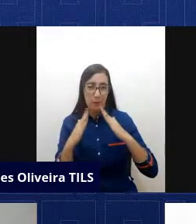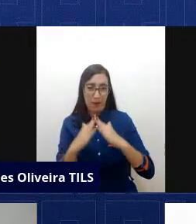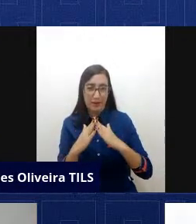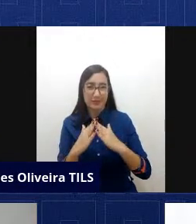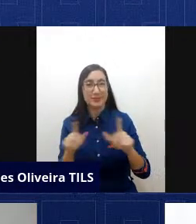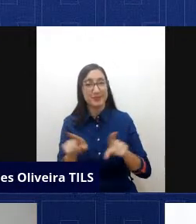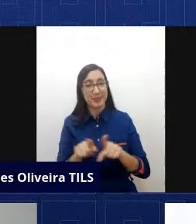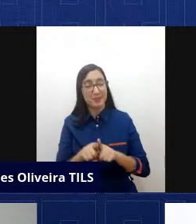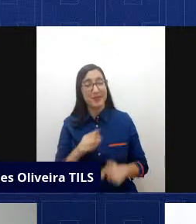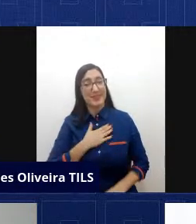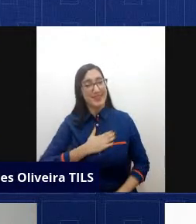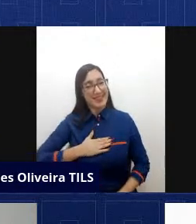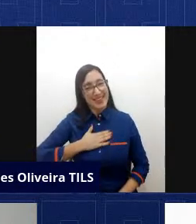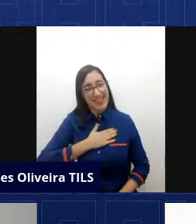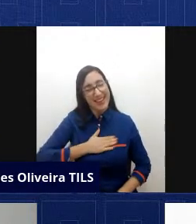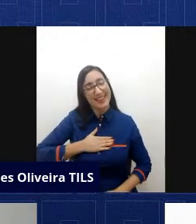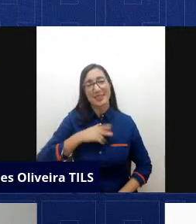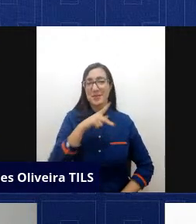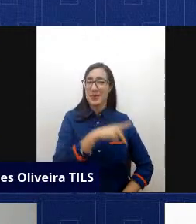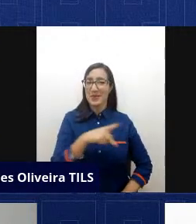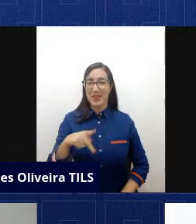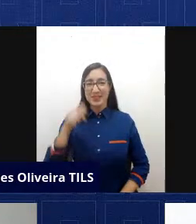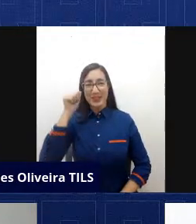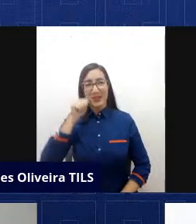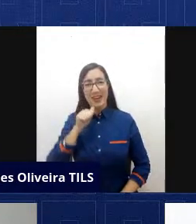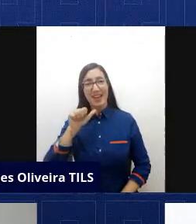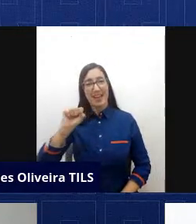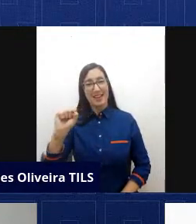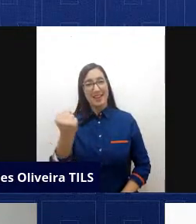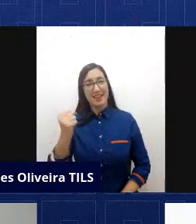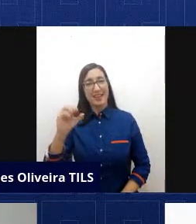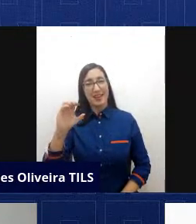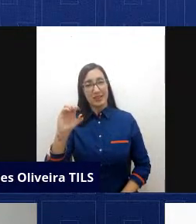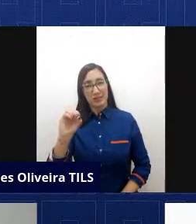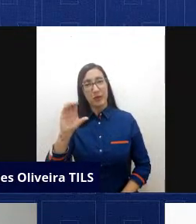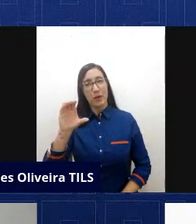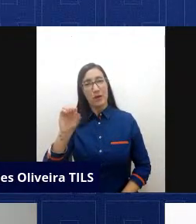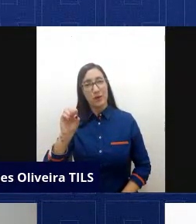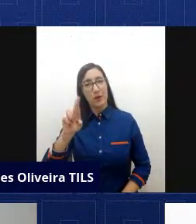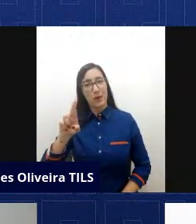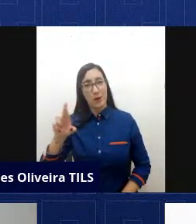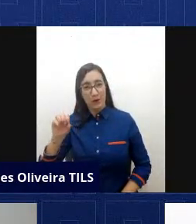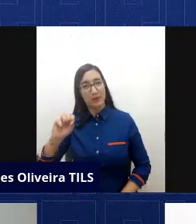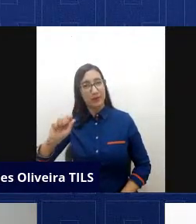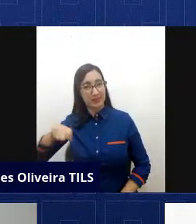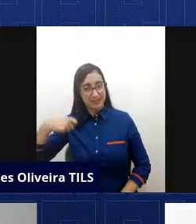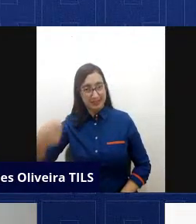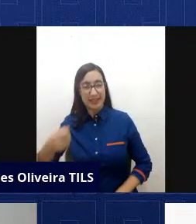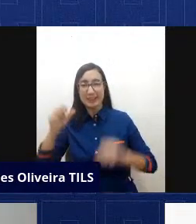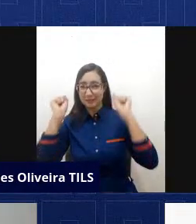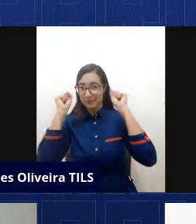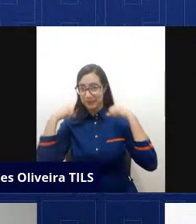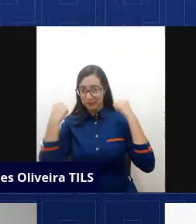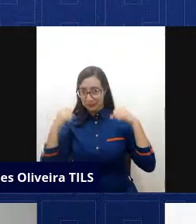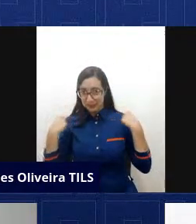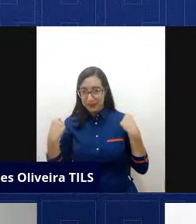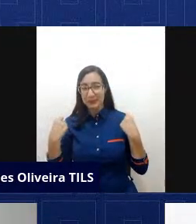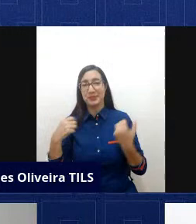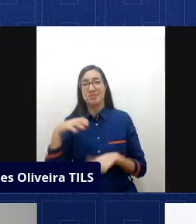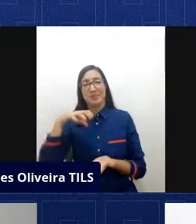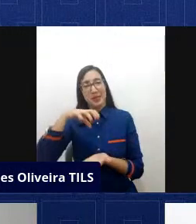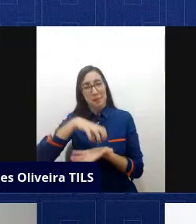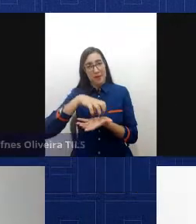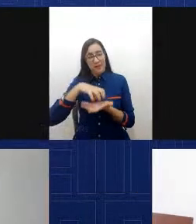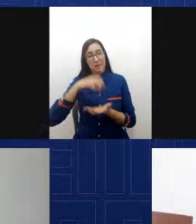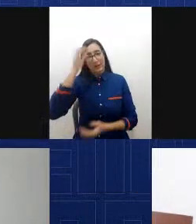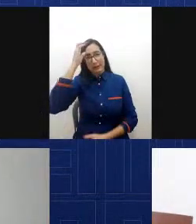todas as outras também, é Socorro Lima, que além de ser pró-reitora de ensino, também é do Departamento de Ciências Sociais. Então, assim, o